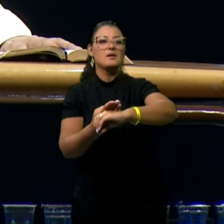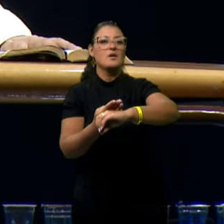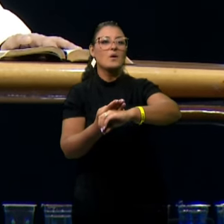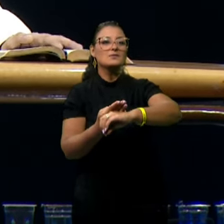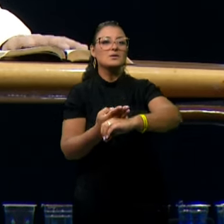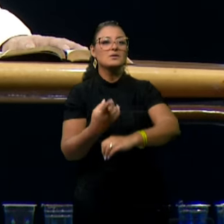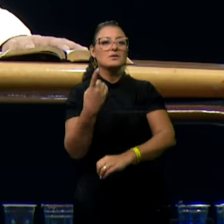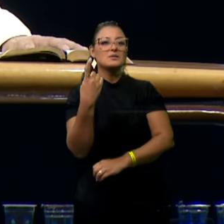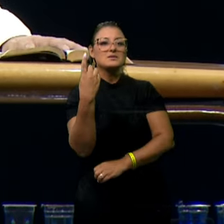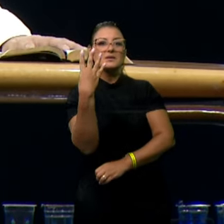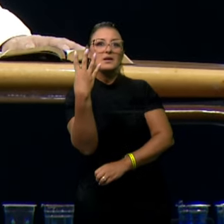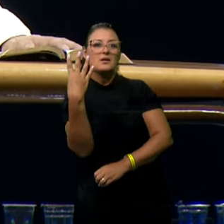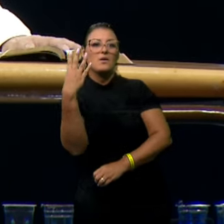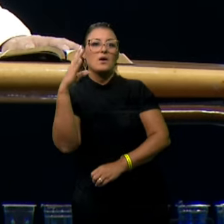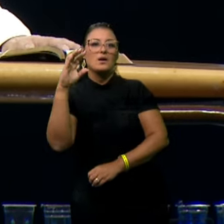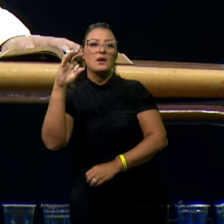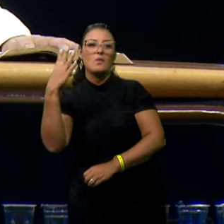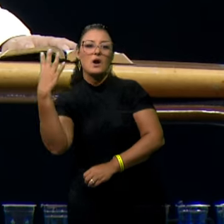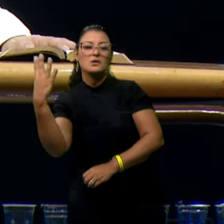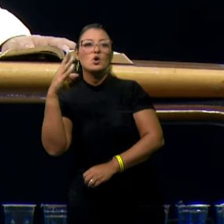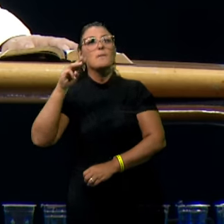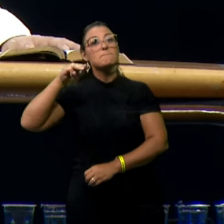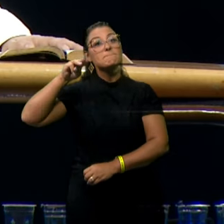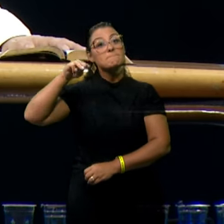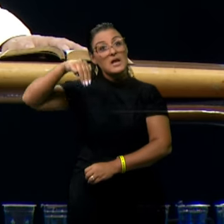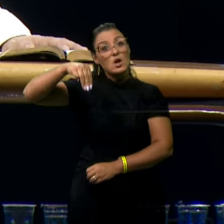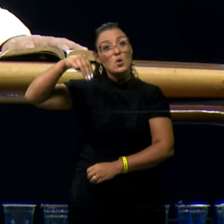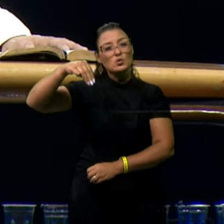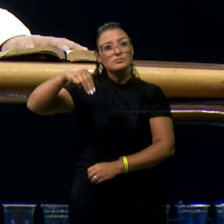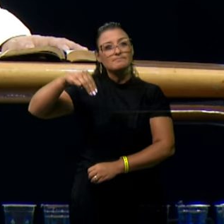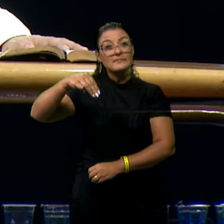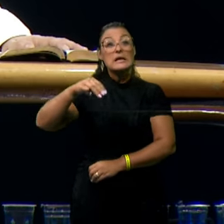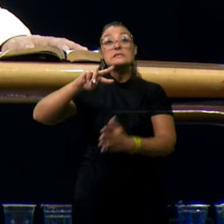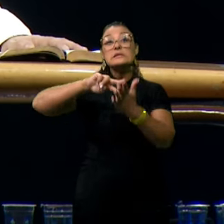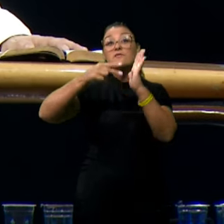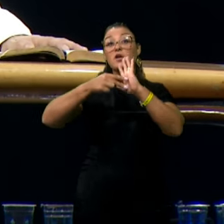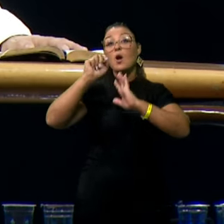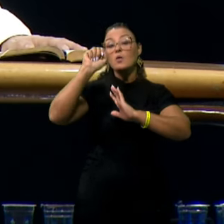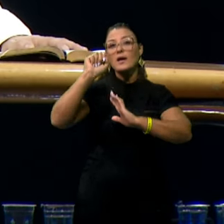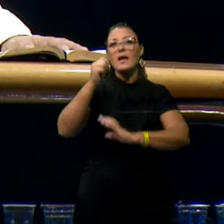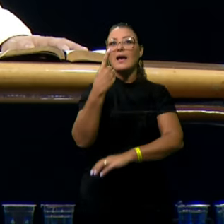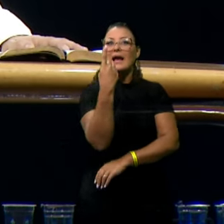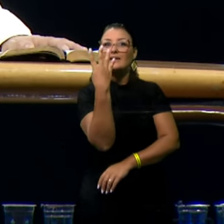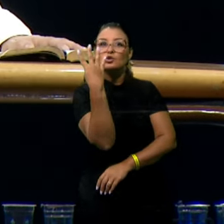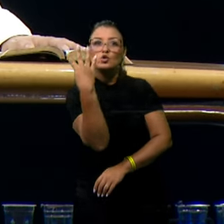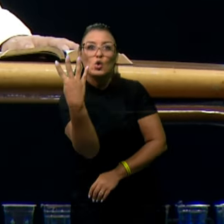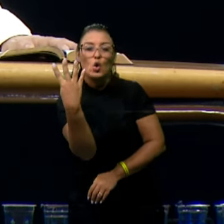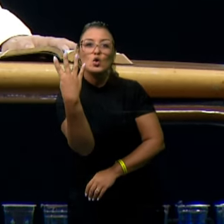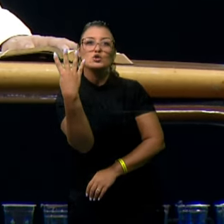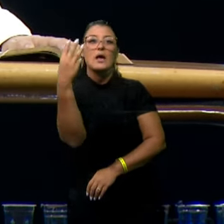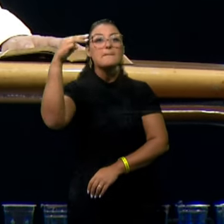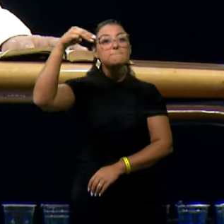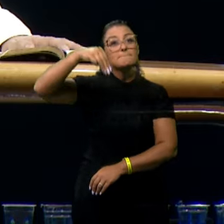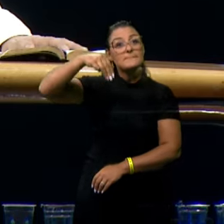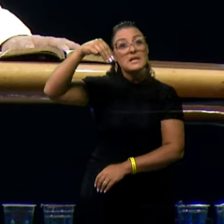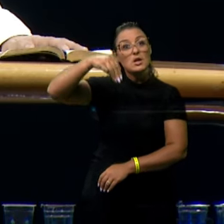Isso significa que 14 minutos por dia é um por cento do nosso